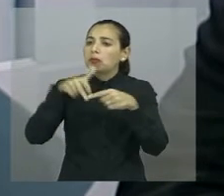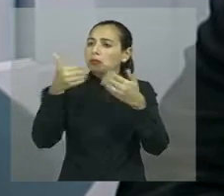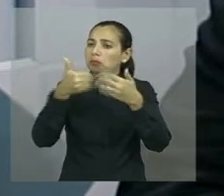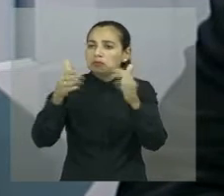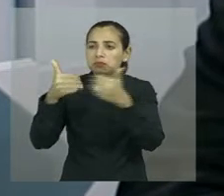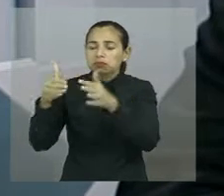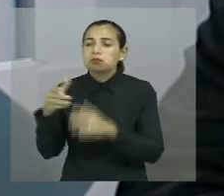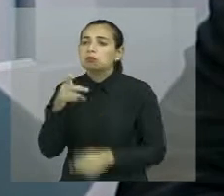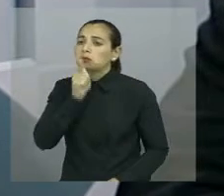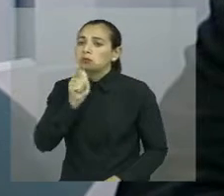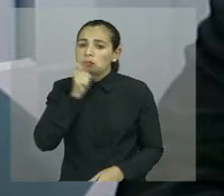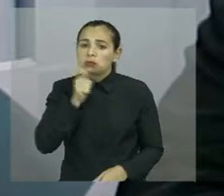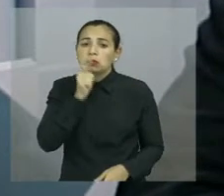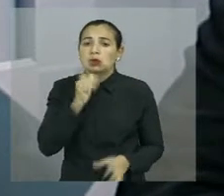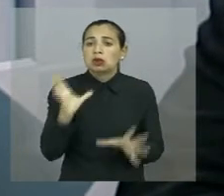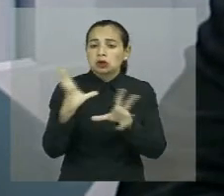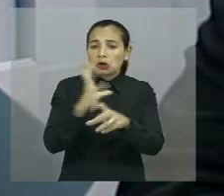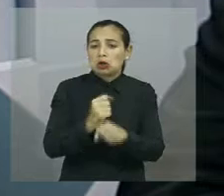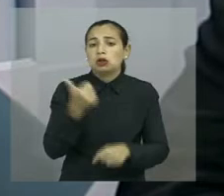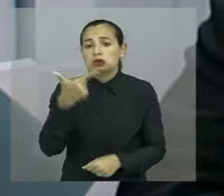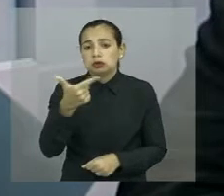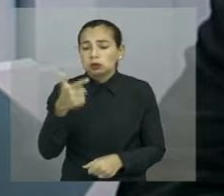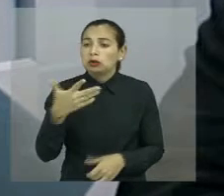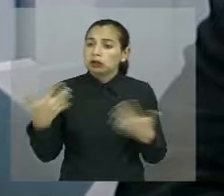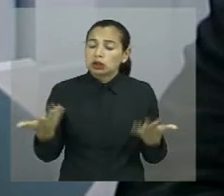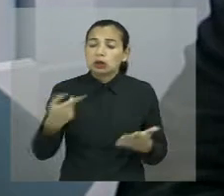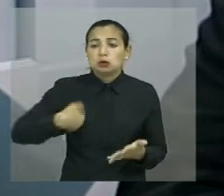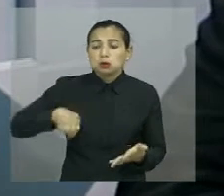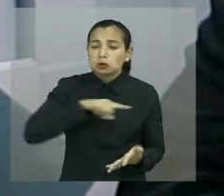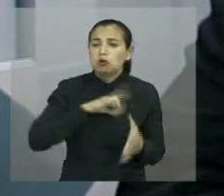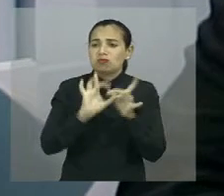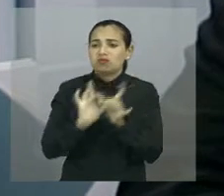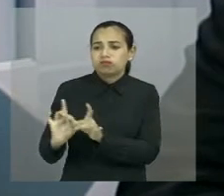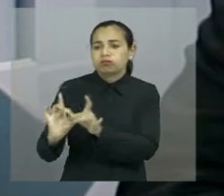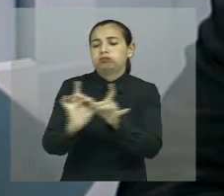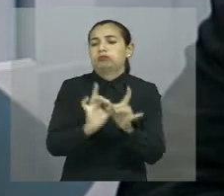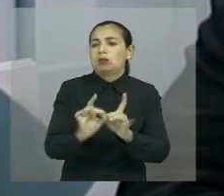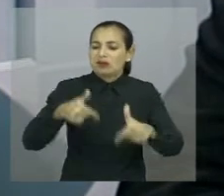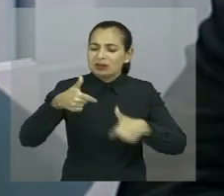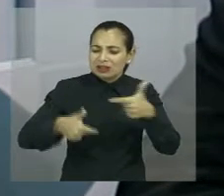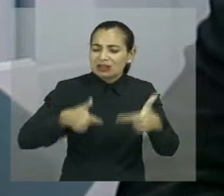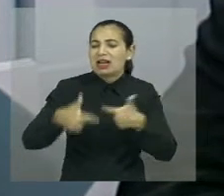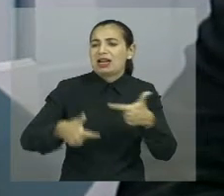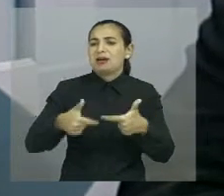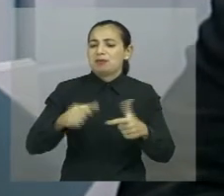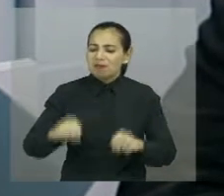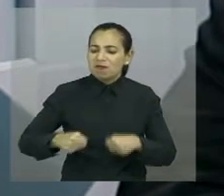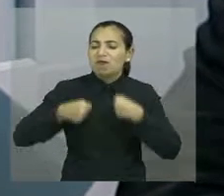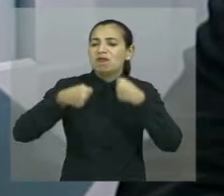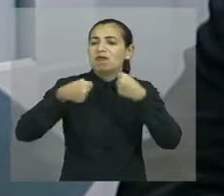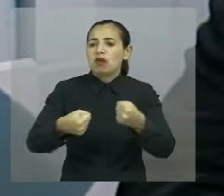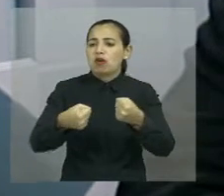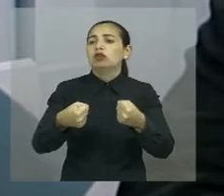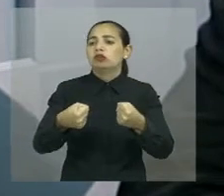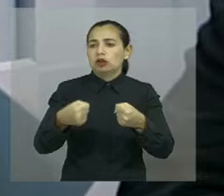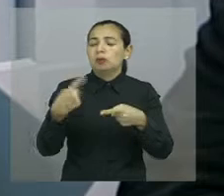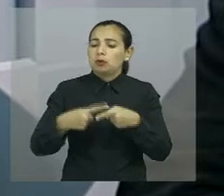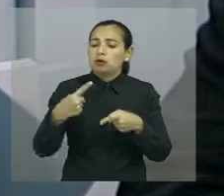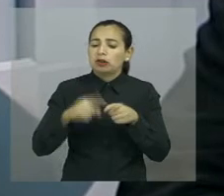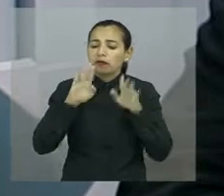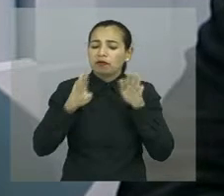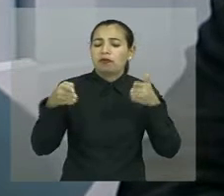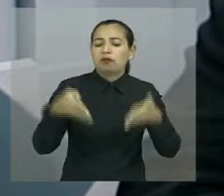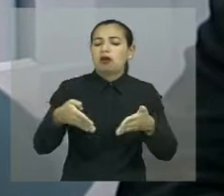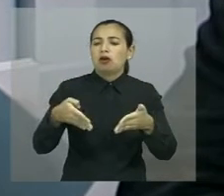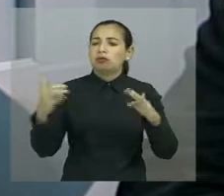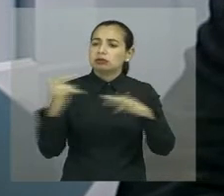mas não somente, nós nos unimos, porque nós precisamos, neste momento difícil, todos nos dar as mãos e trabalhar pela nossa cidade, de